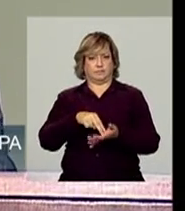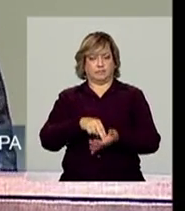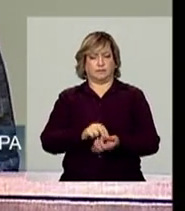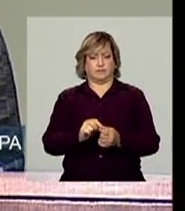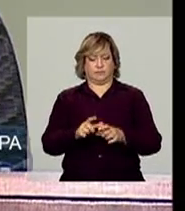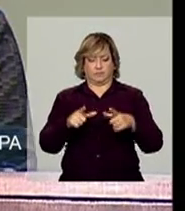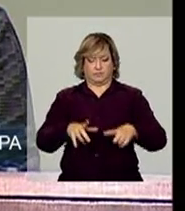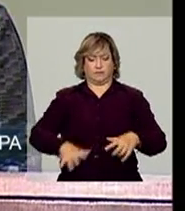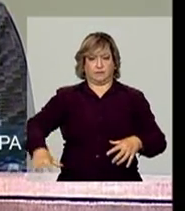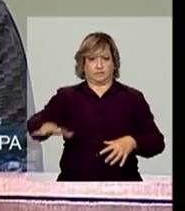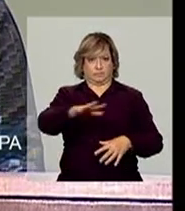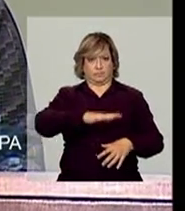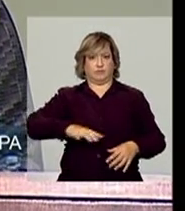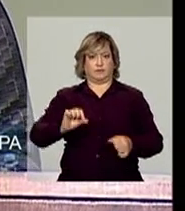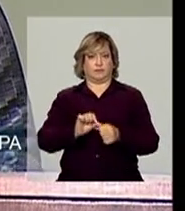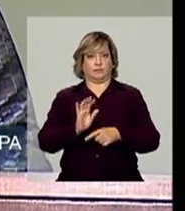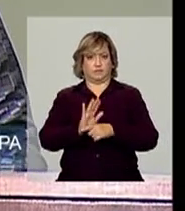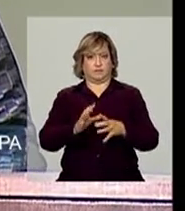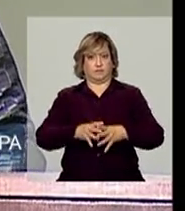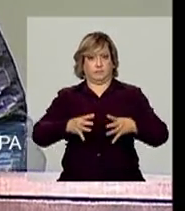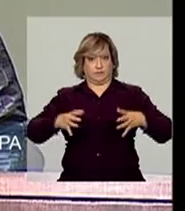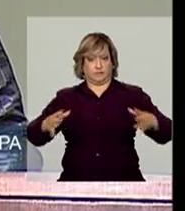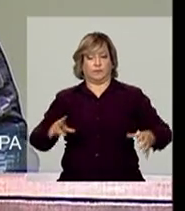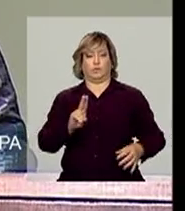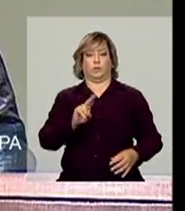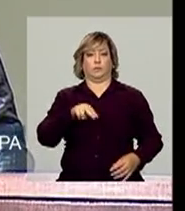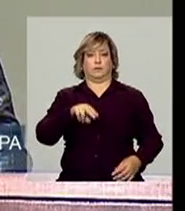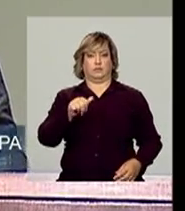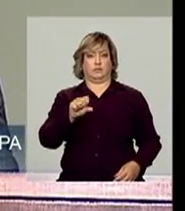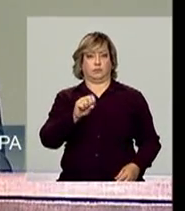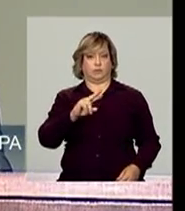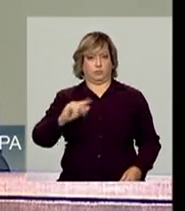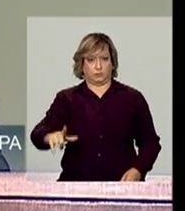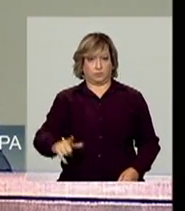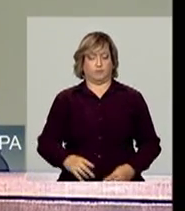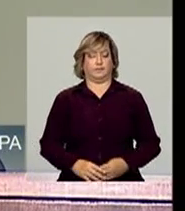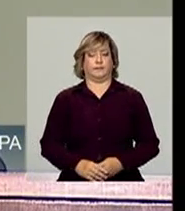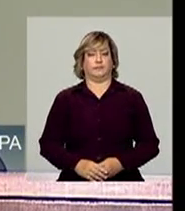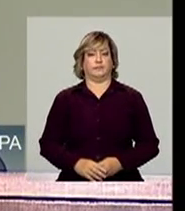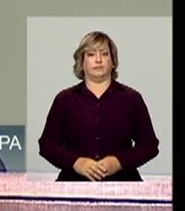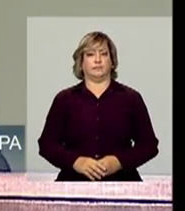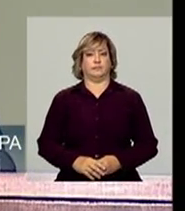e de projeção regional, que é a Unasul.